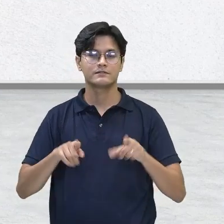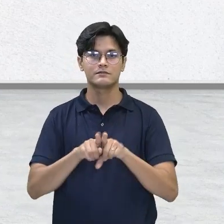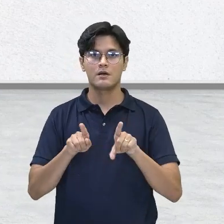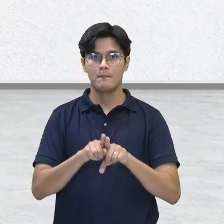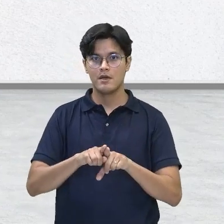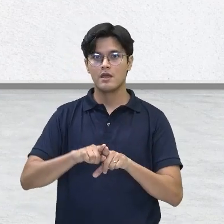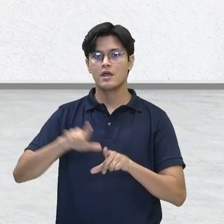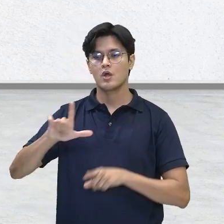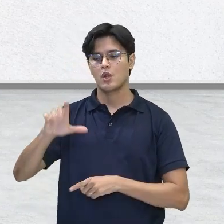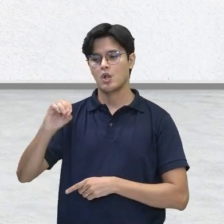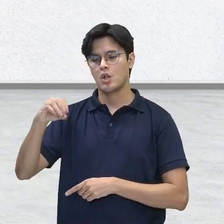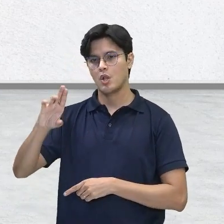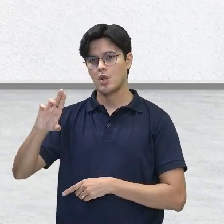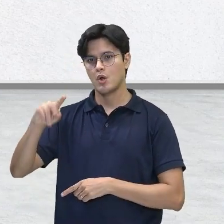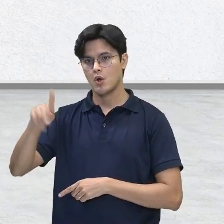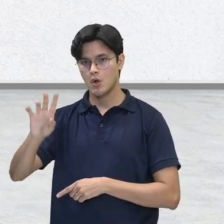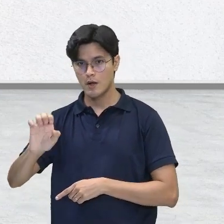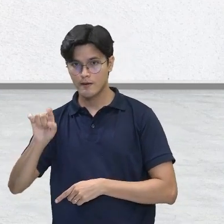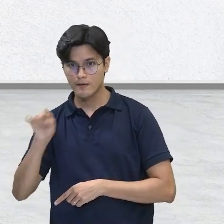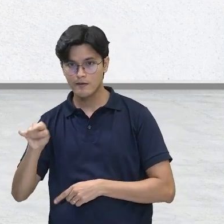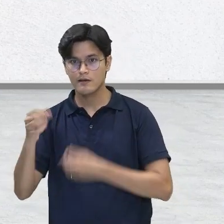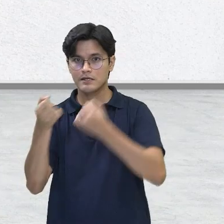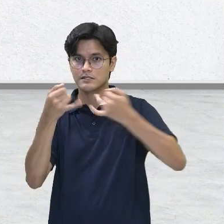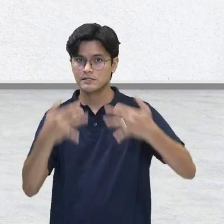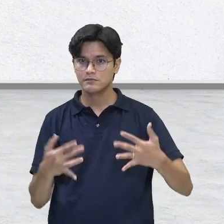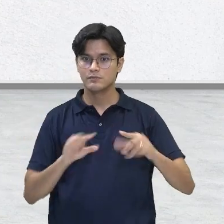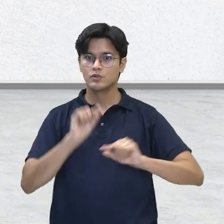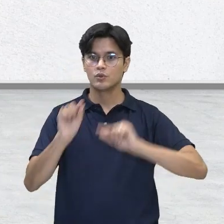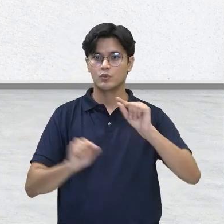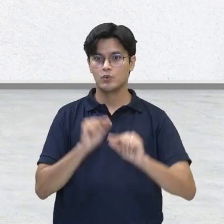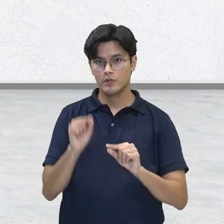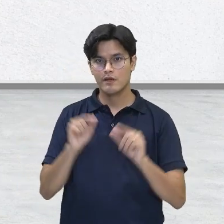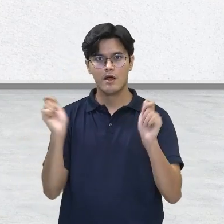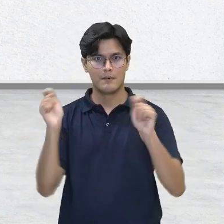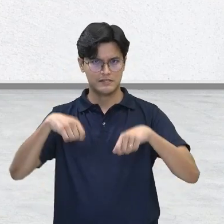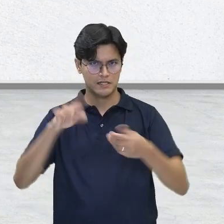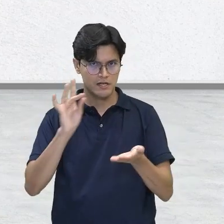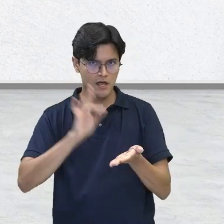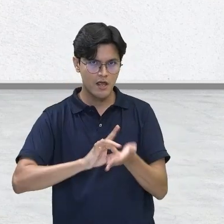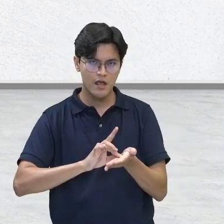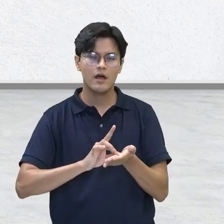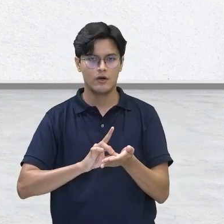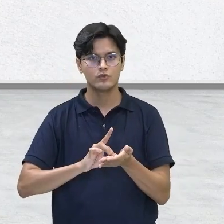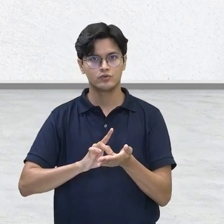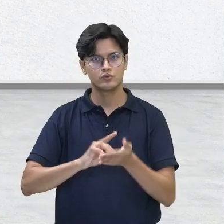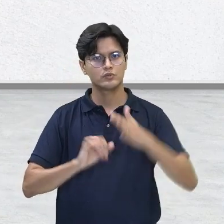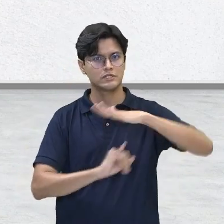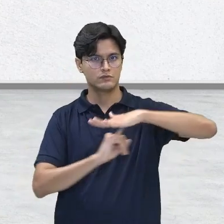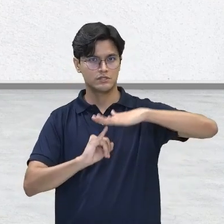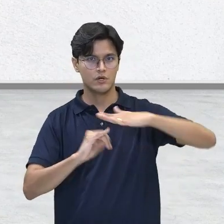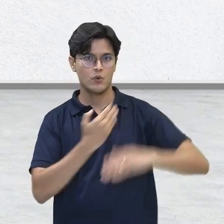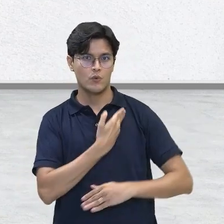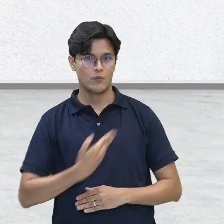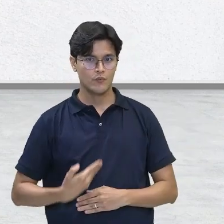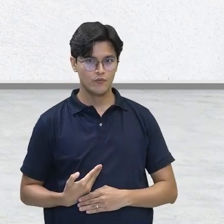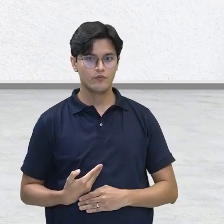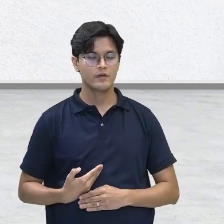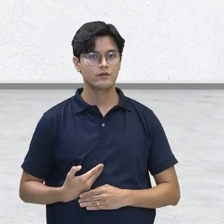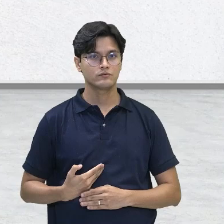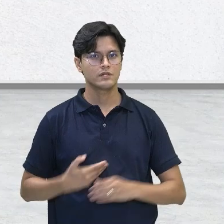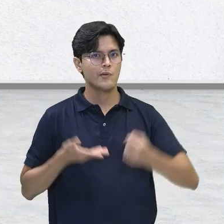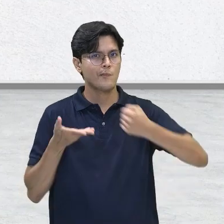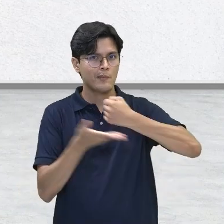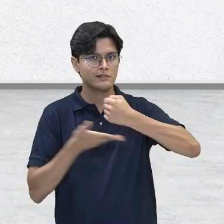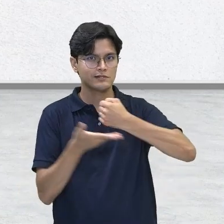Estado está baseada no consentimento dos cidadãos e na proteção dos